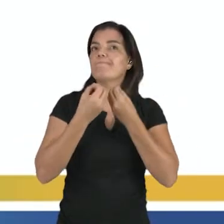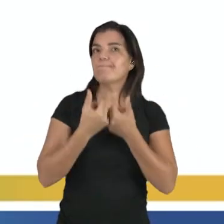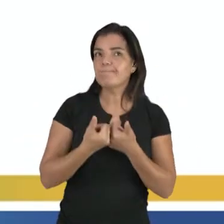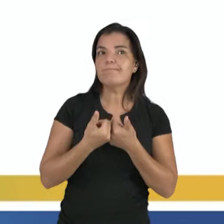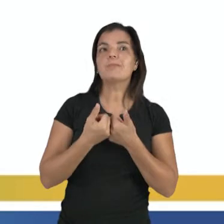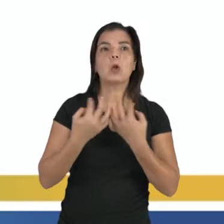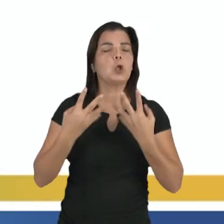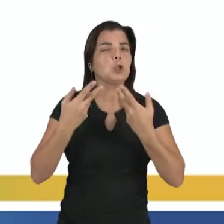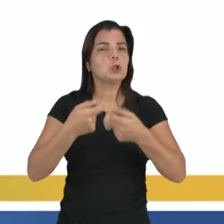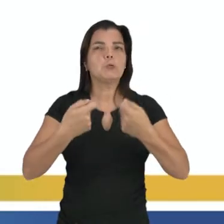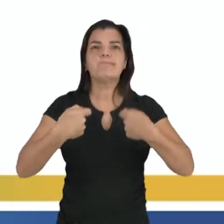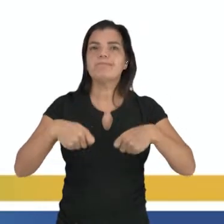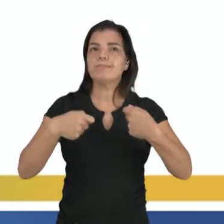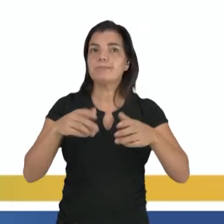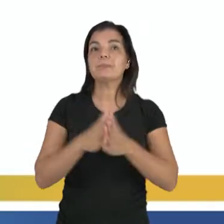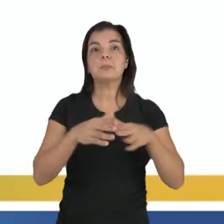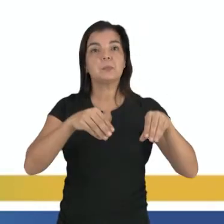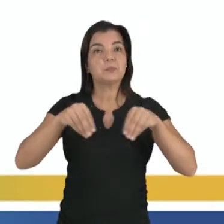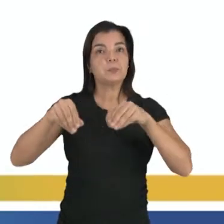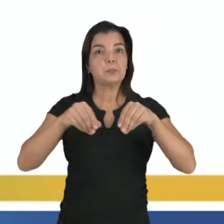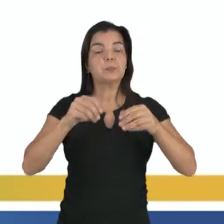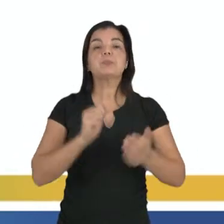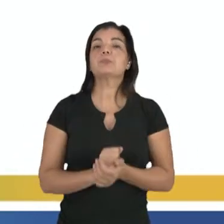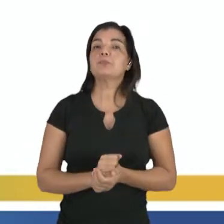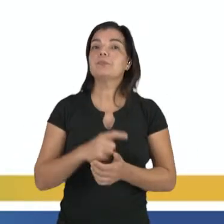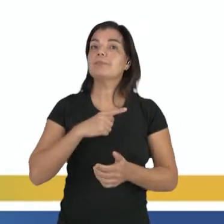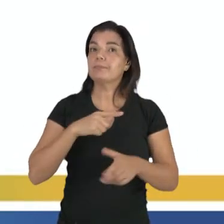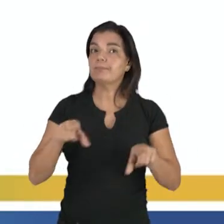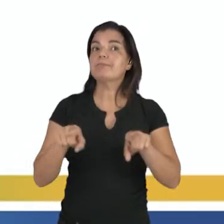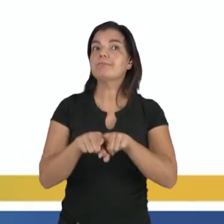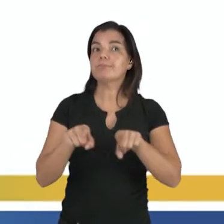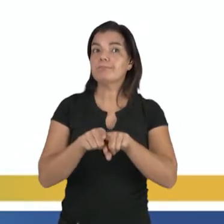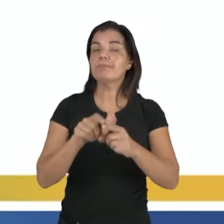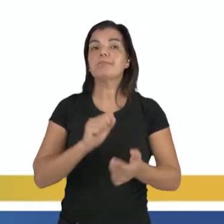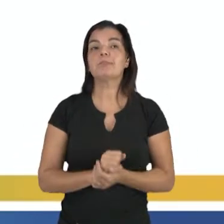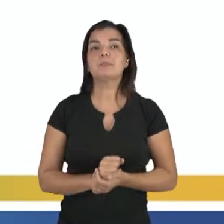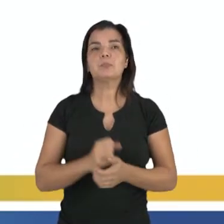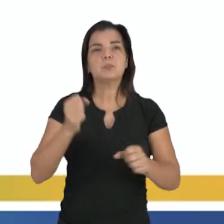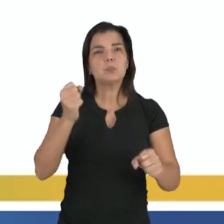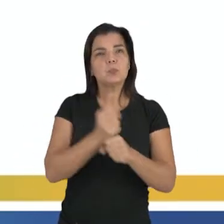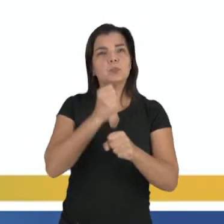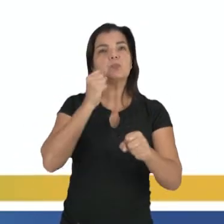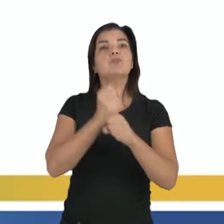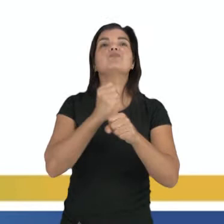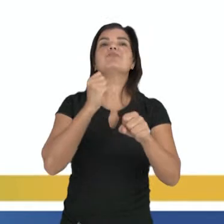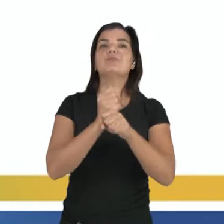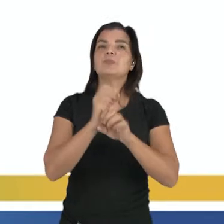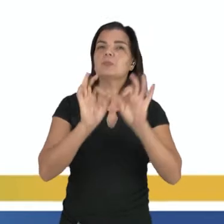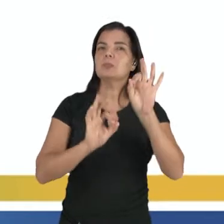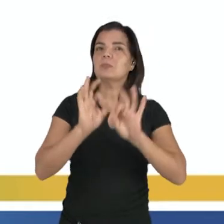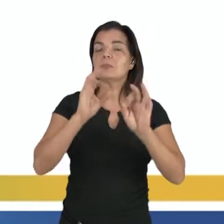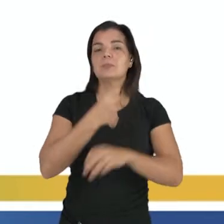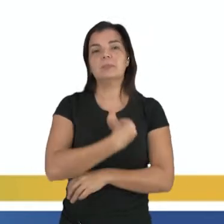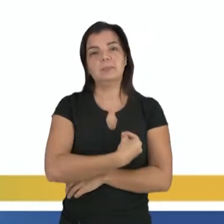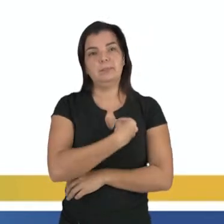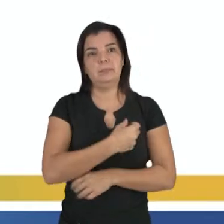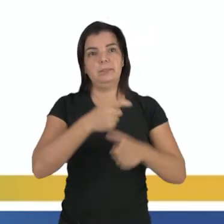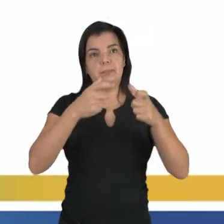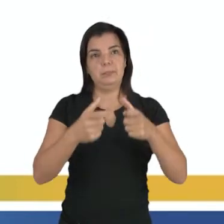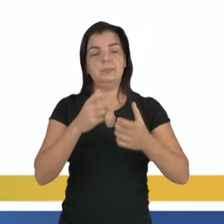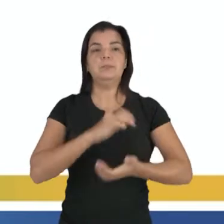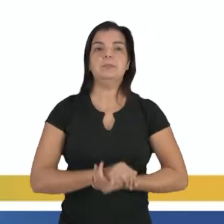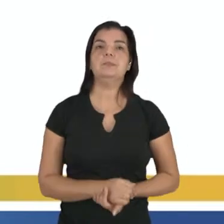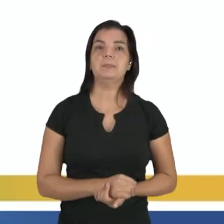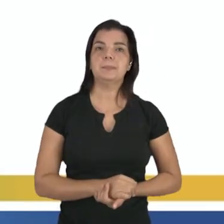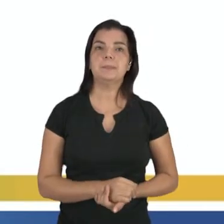respondido satisfatoriamente a todas essas necessidades, o território foi ocupado e foram construídas as condições para